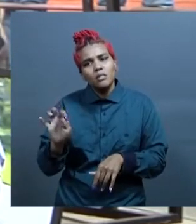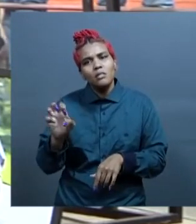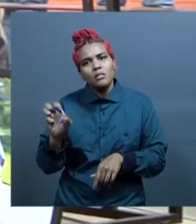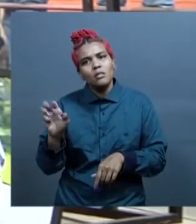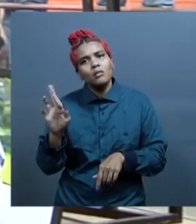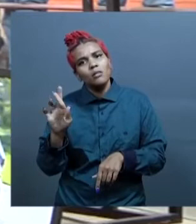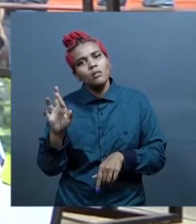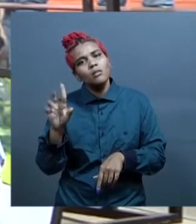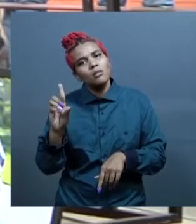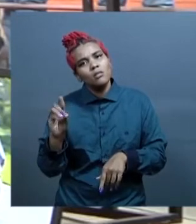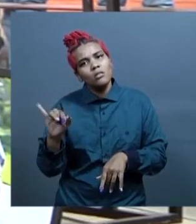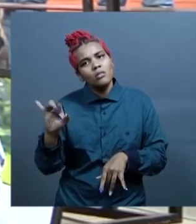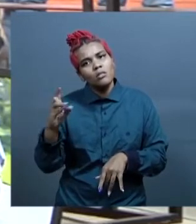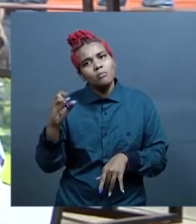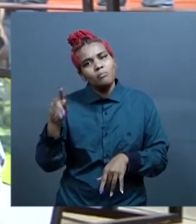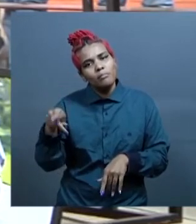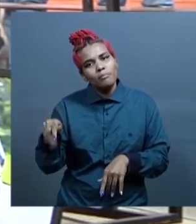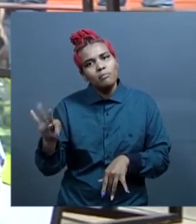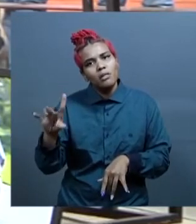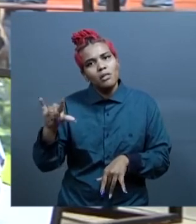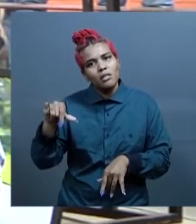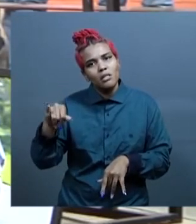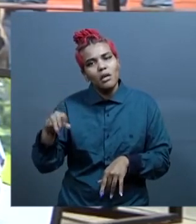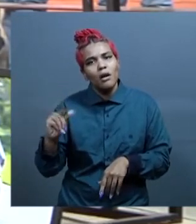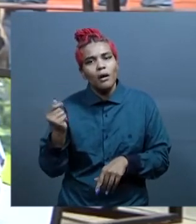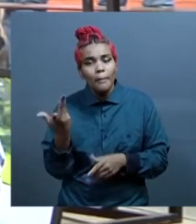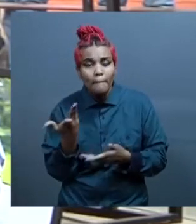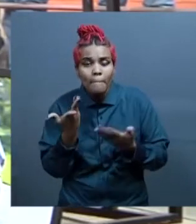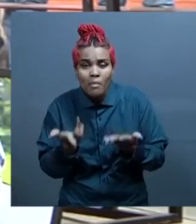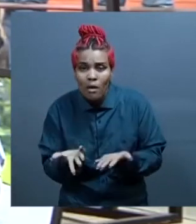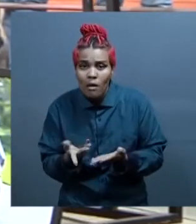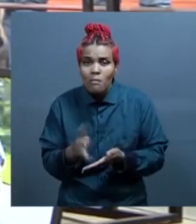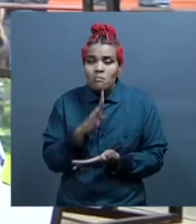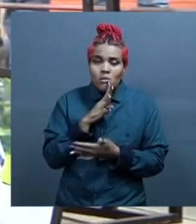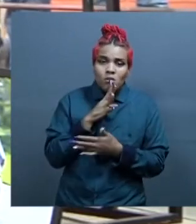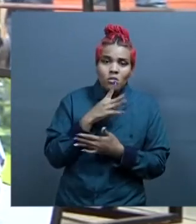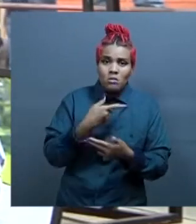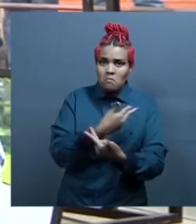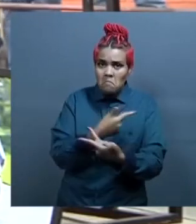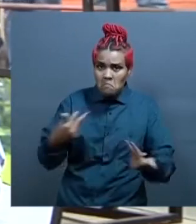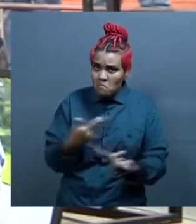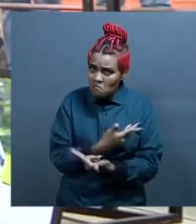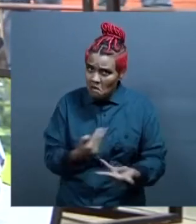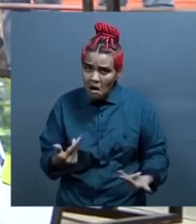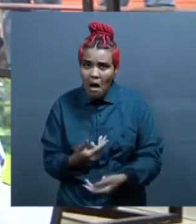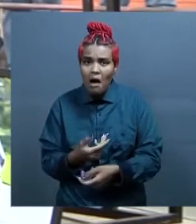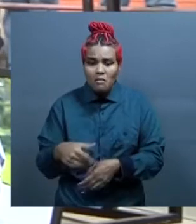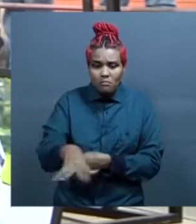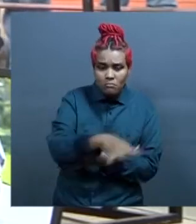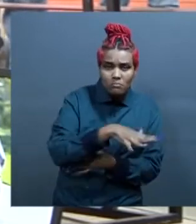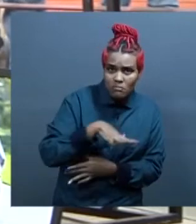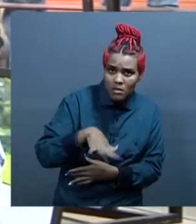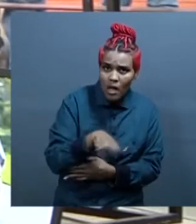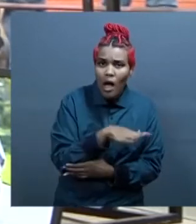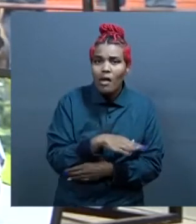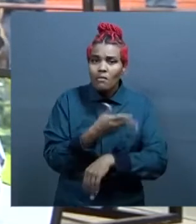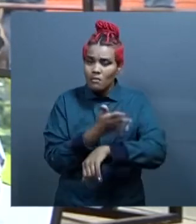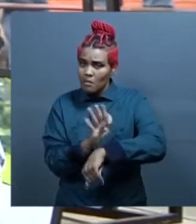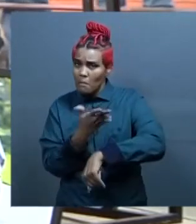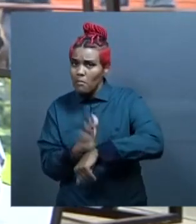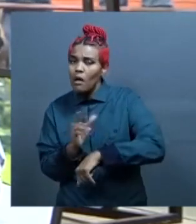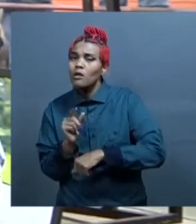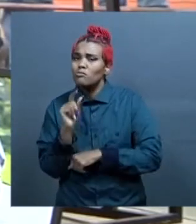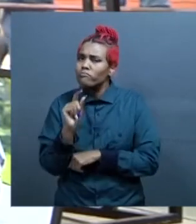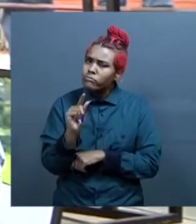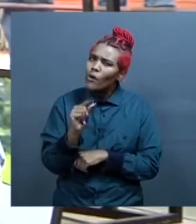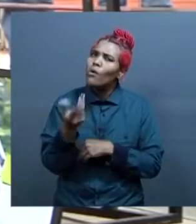entrar em contato com diversas áreas de conhecimento além editar colocando na prática e um pouco do que eles